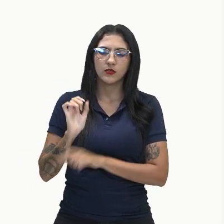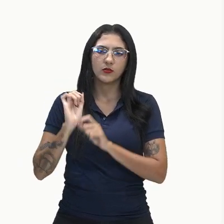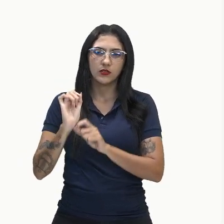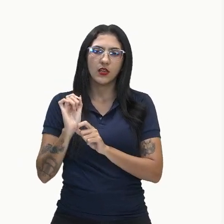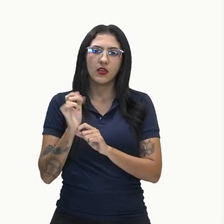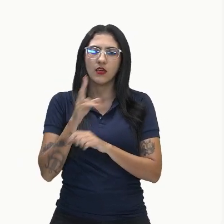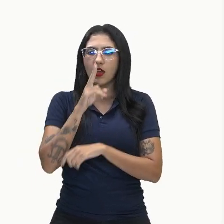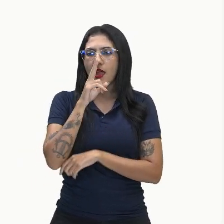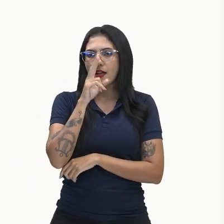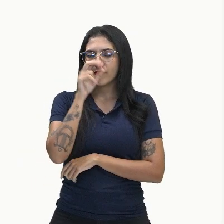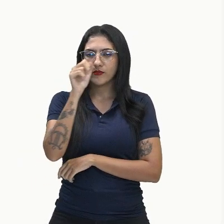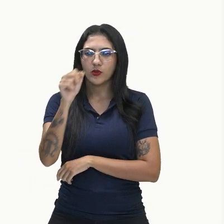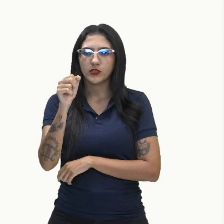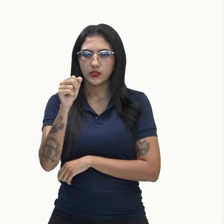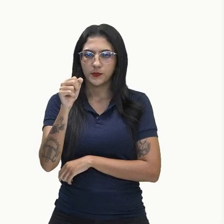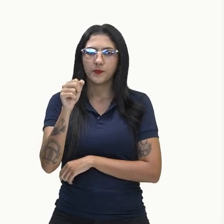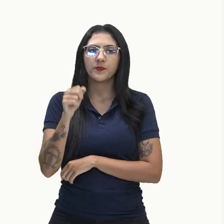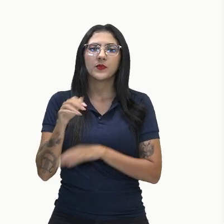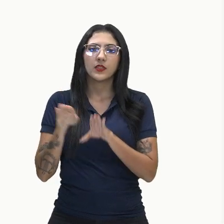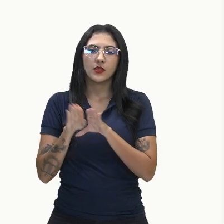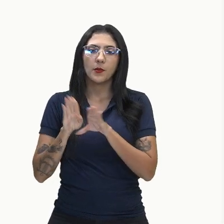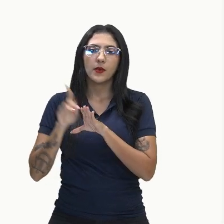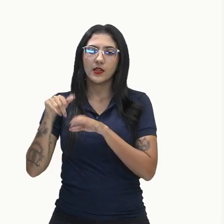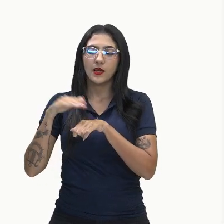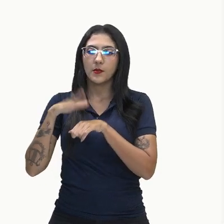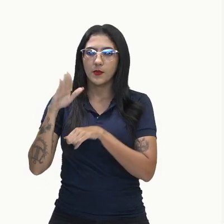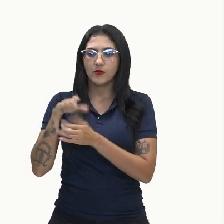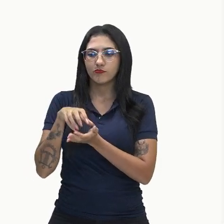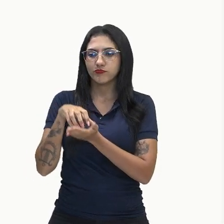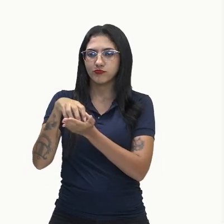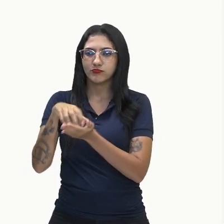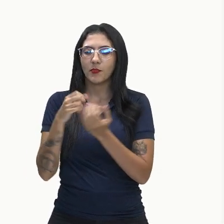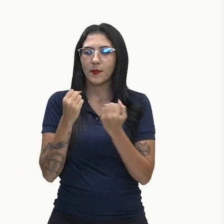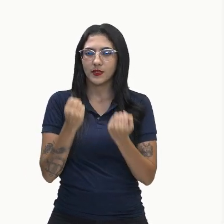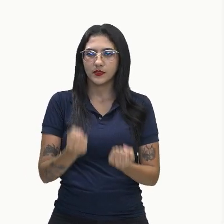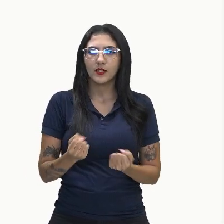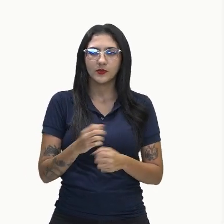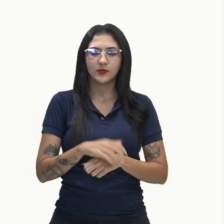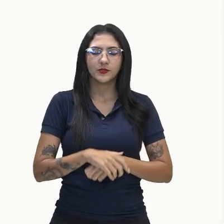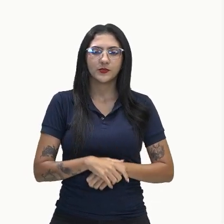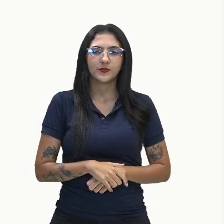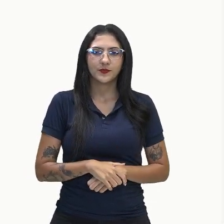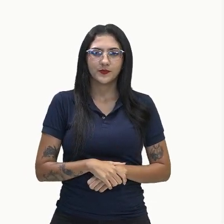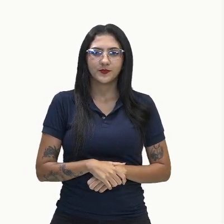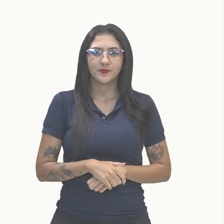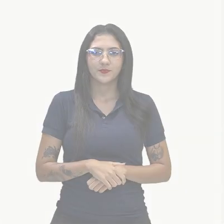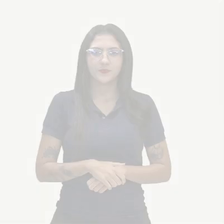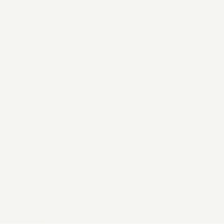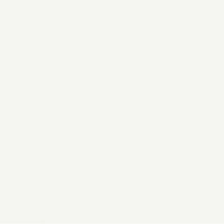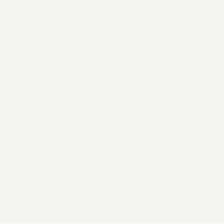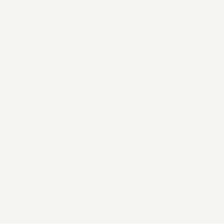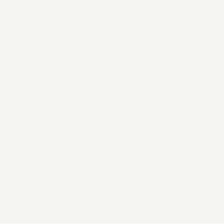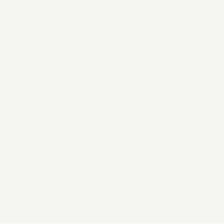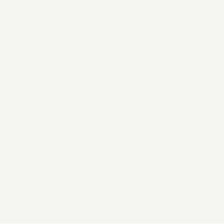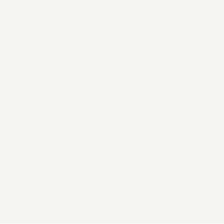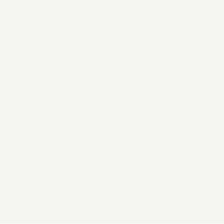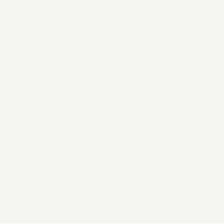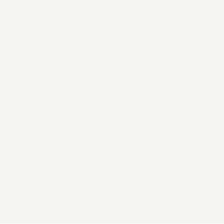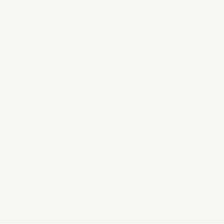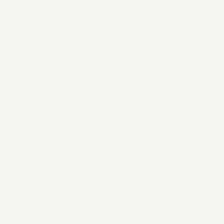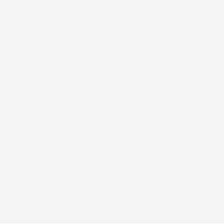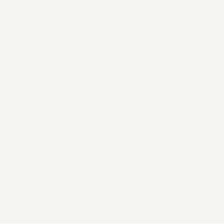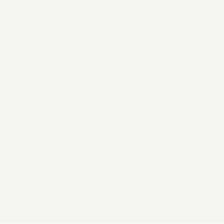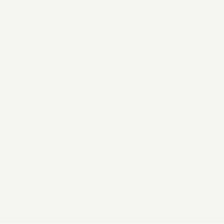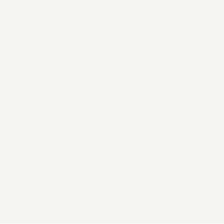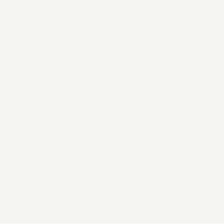de tração do motor e é usada em veículos mais pesados. E quanto à aplicação desses motores,